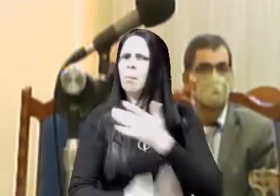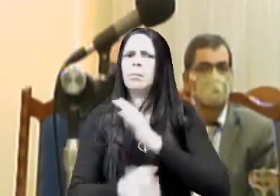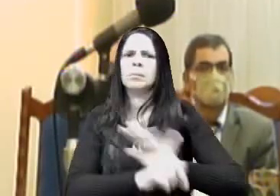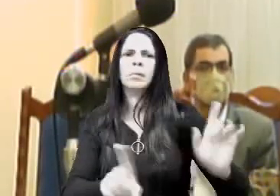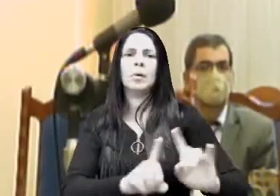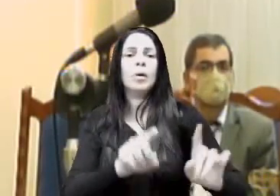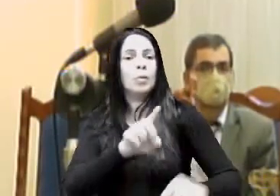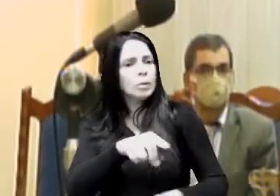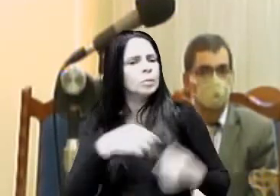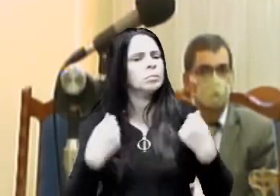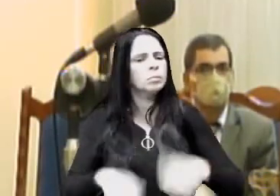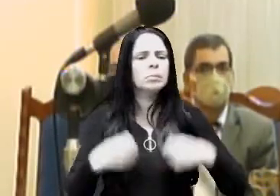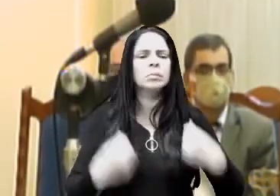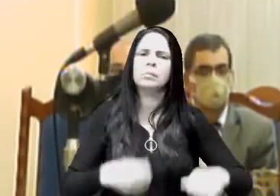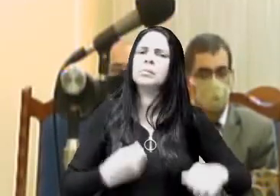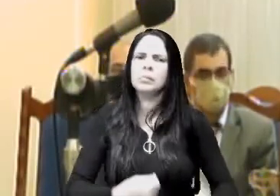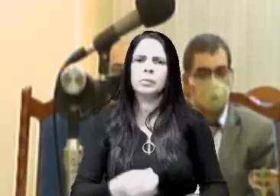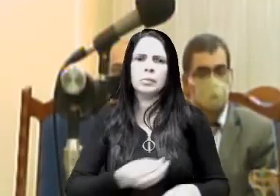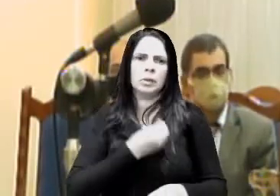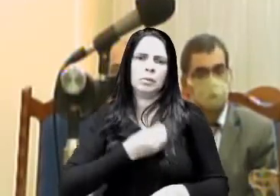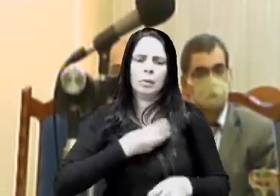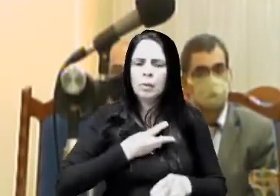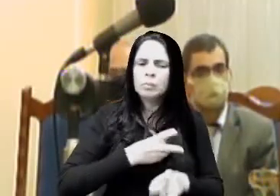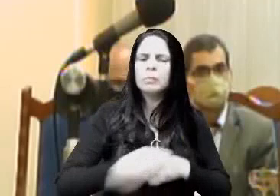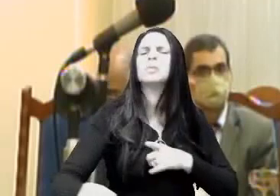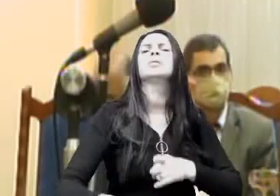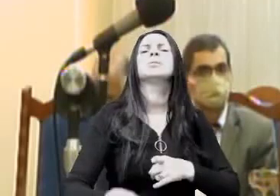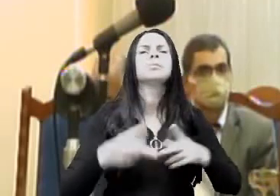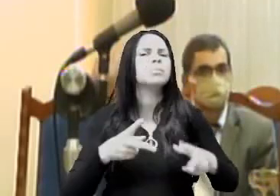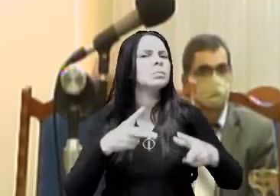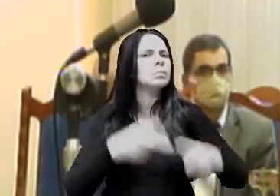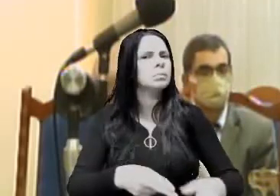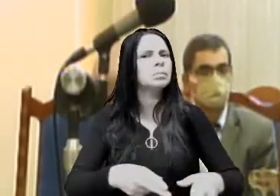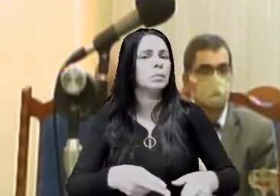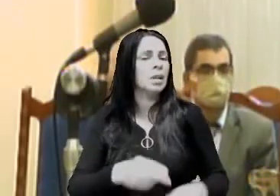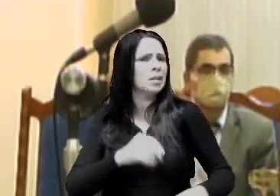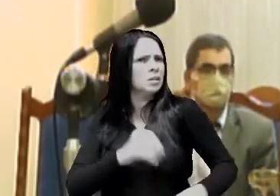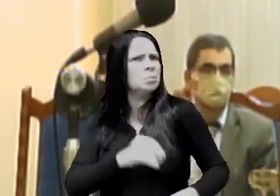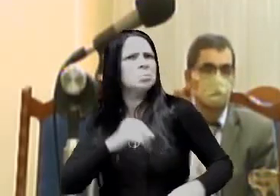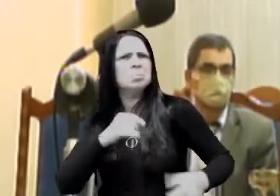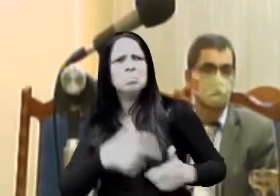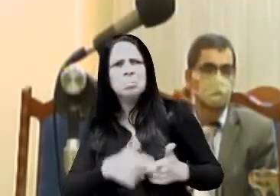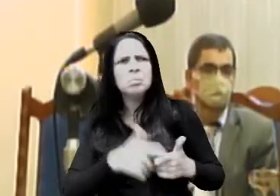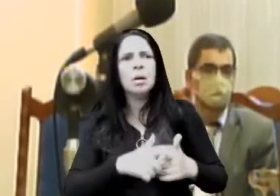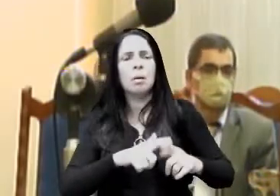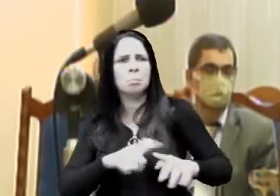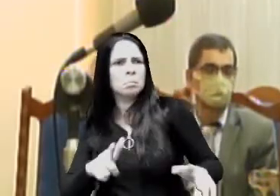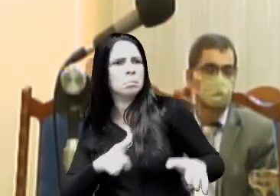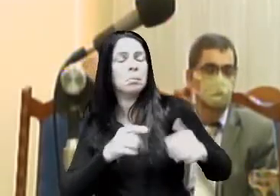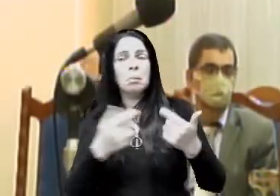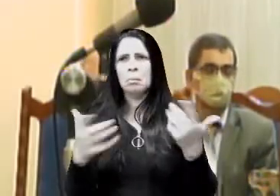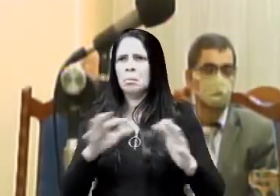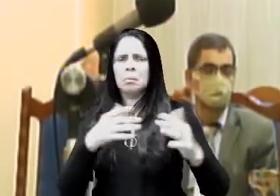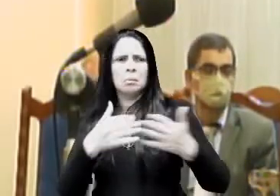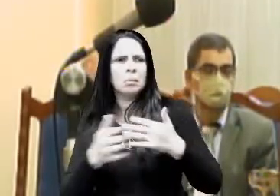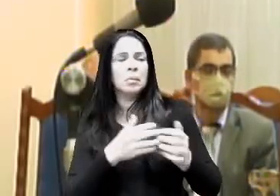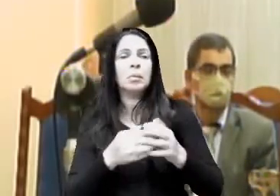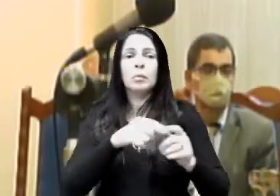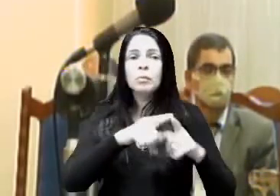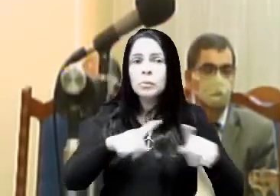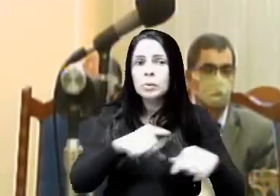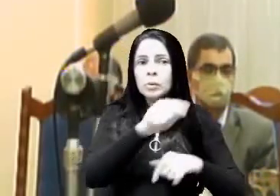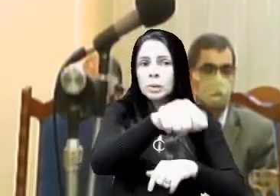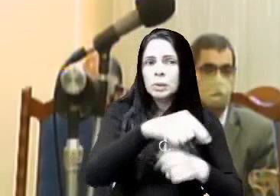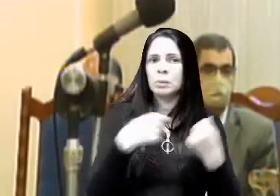um vencedor. Haja o que houver, venha de onde vier, viva como